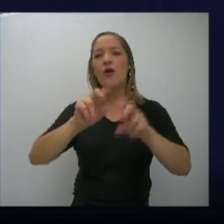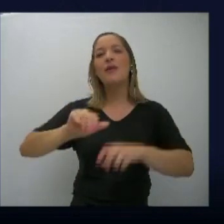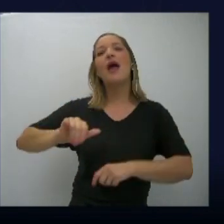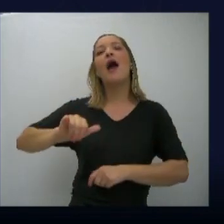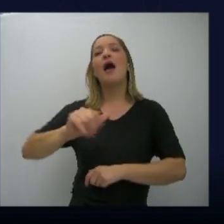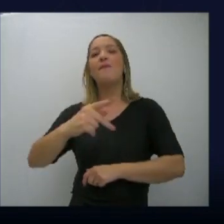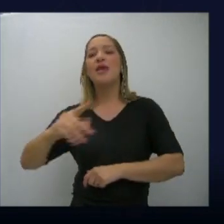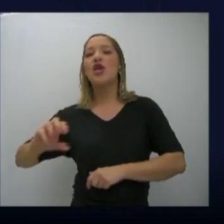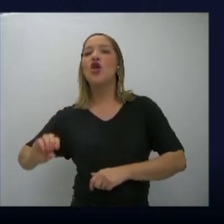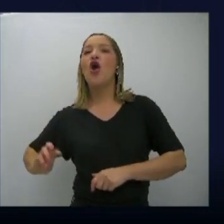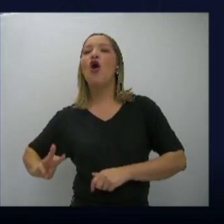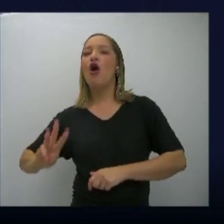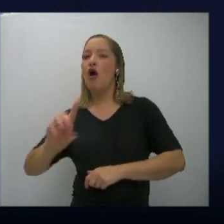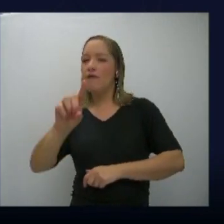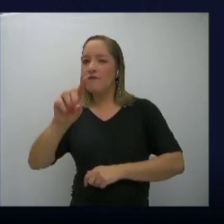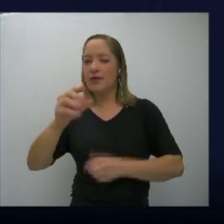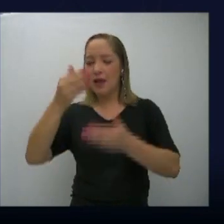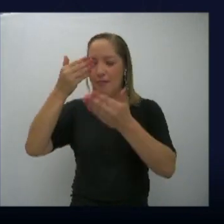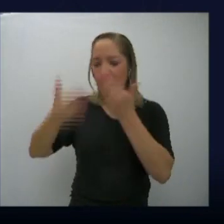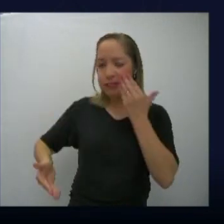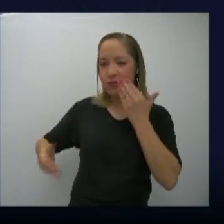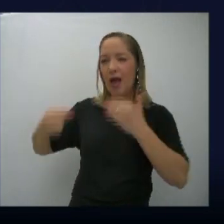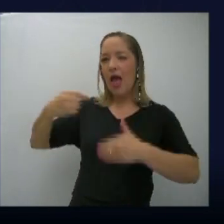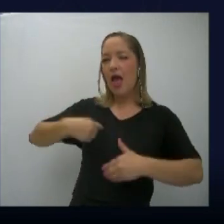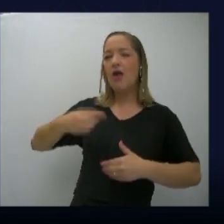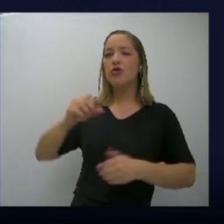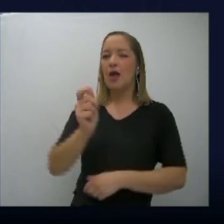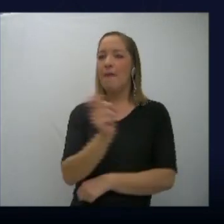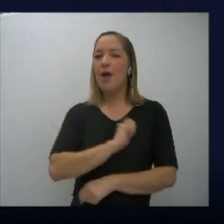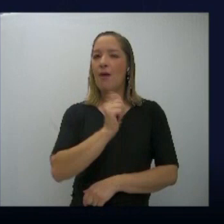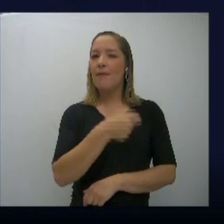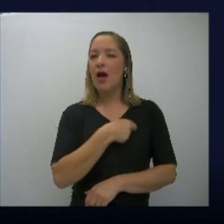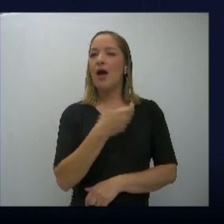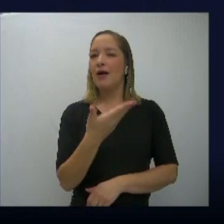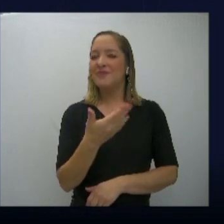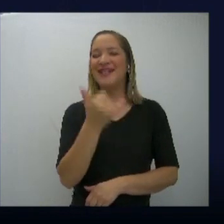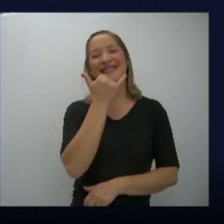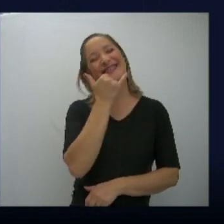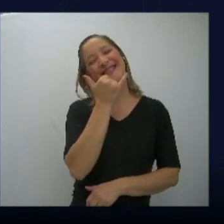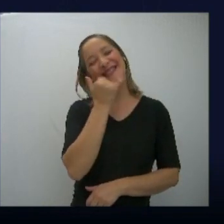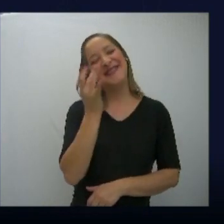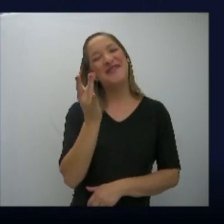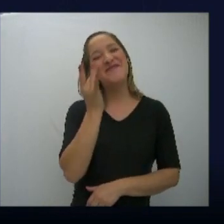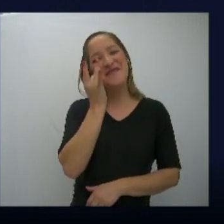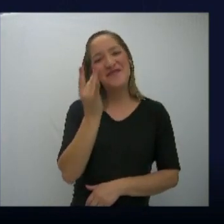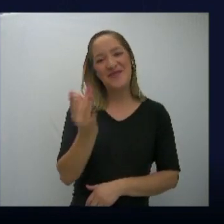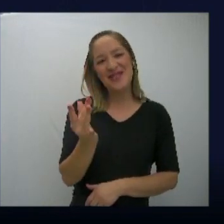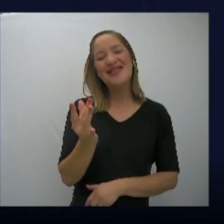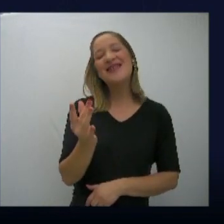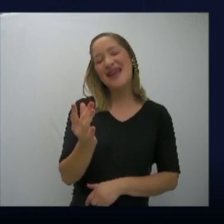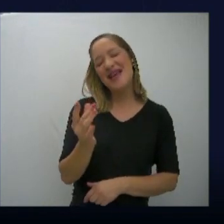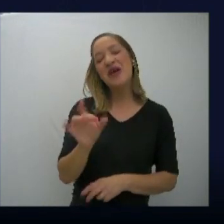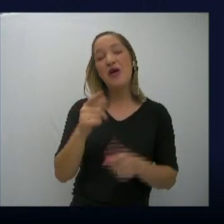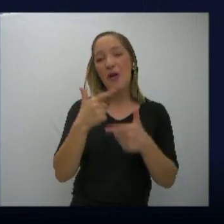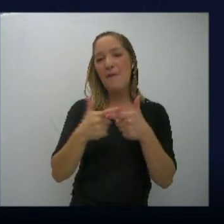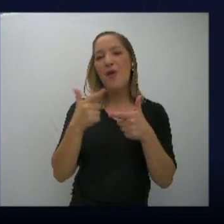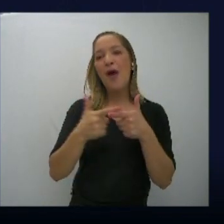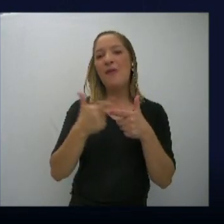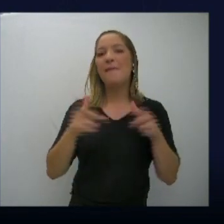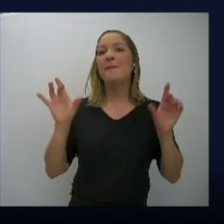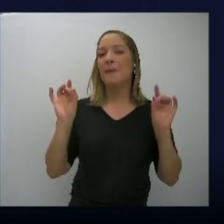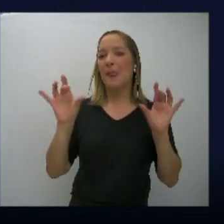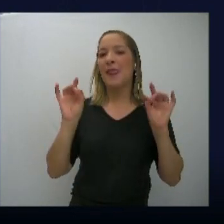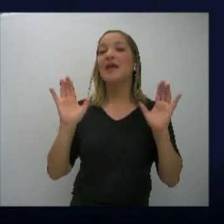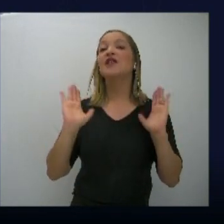propósito a gente pode recuperar aqui a discussão sobre isso mas pessoalmente ficamos assistindo o mar uma questão técnica aqui